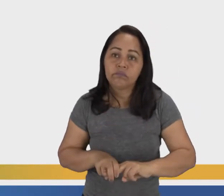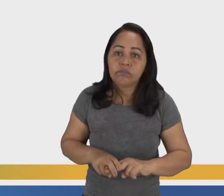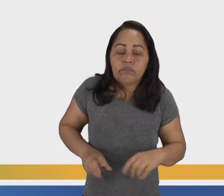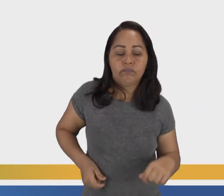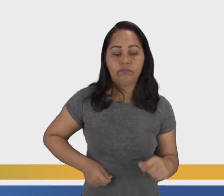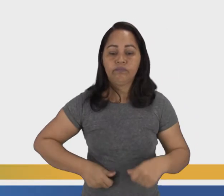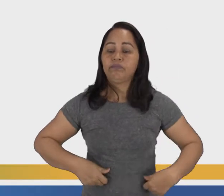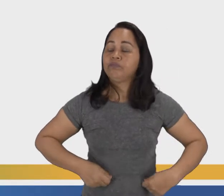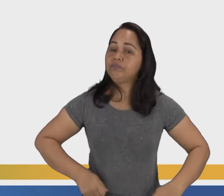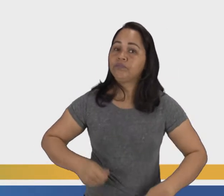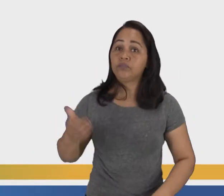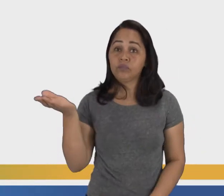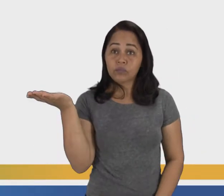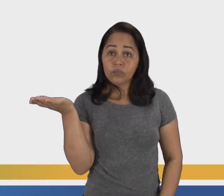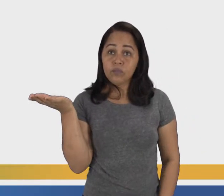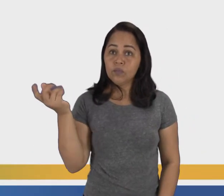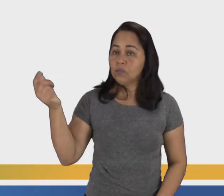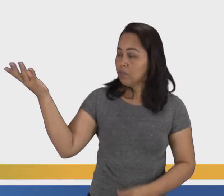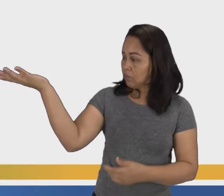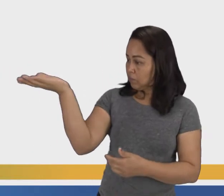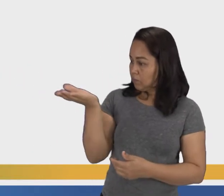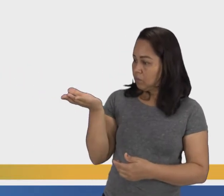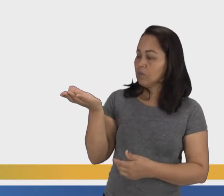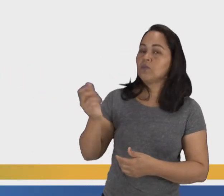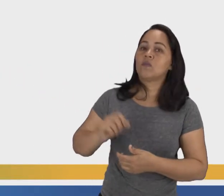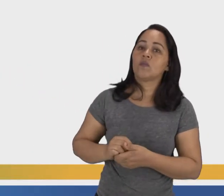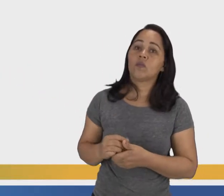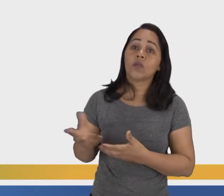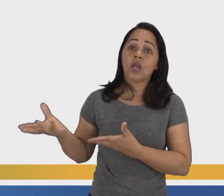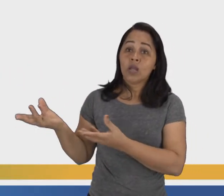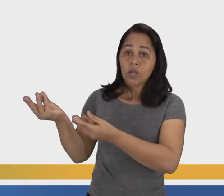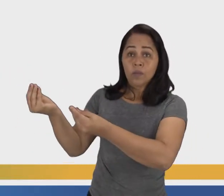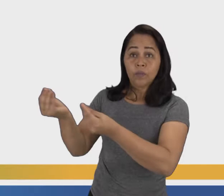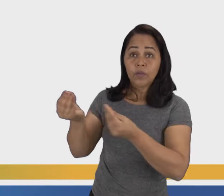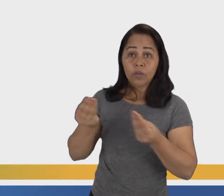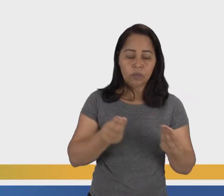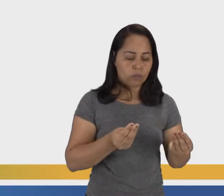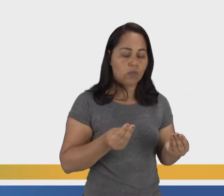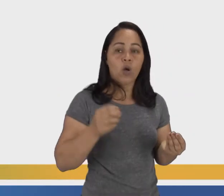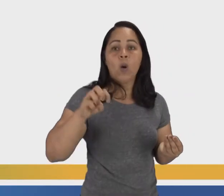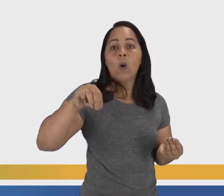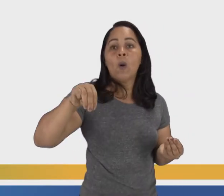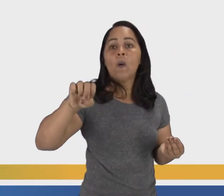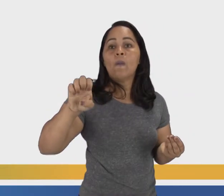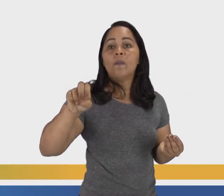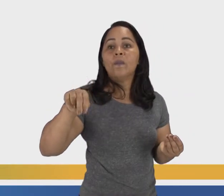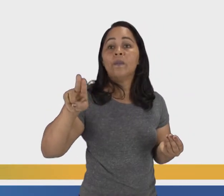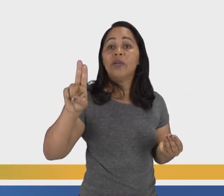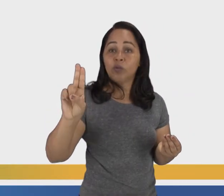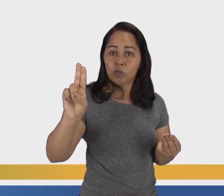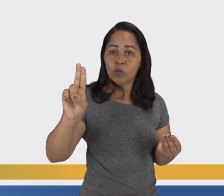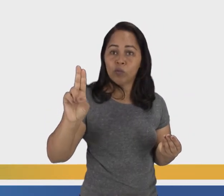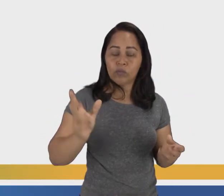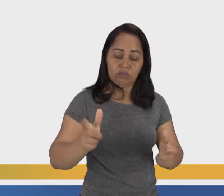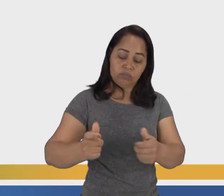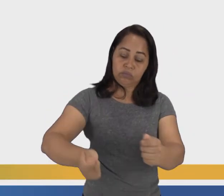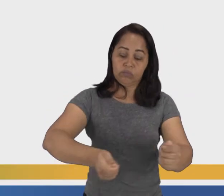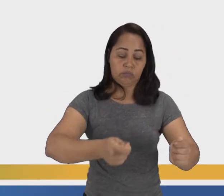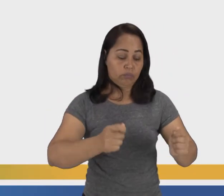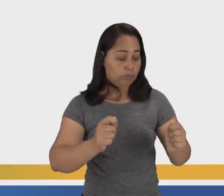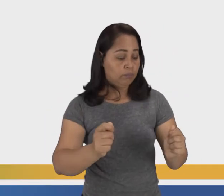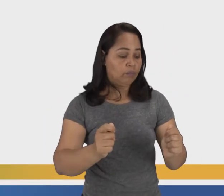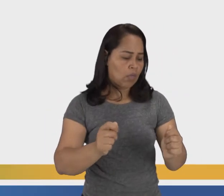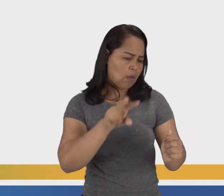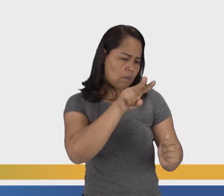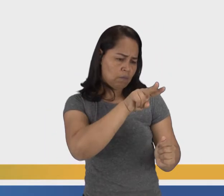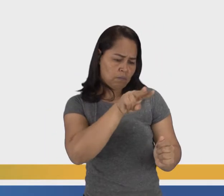essa informação. Qual o lugar legítimo de circulação desse gênero? No caso de um cardápio, de um menu, a circulação dele seria dentro